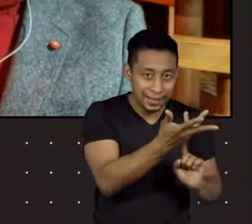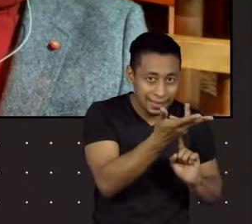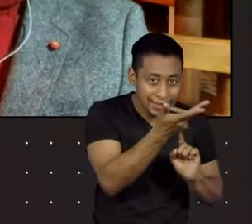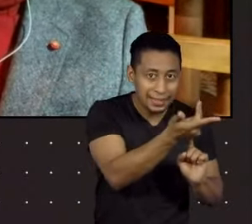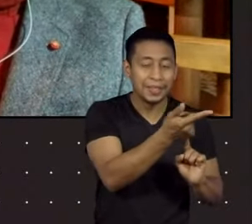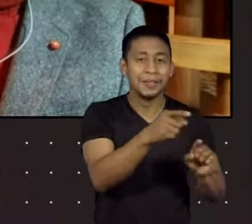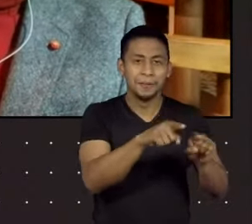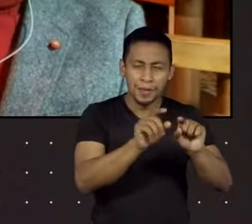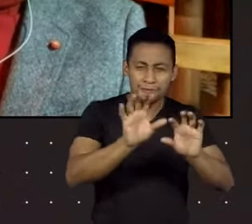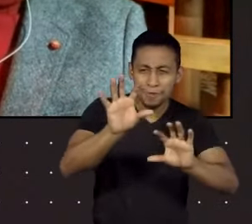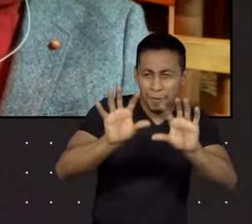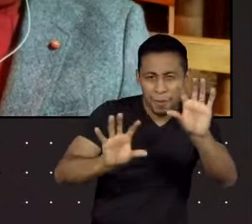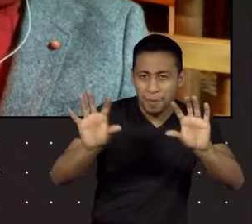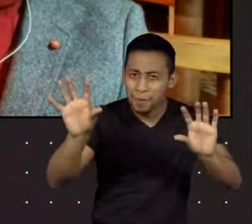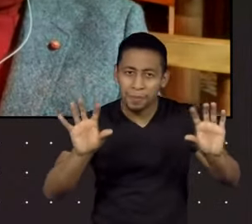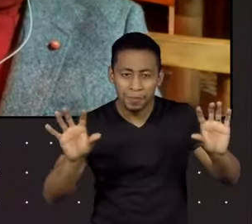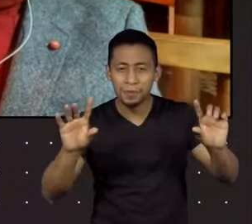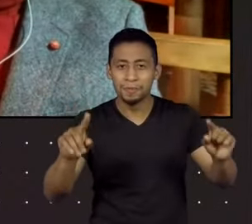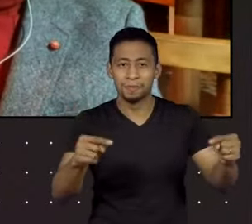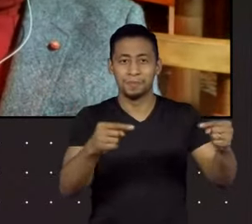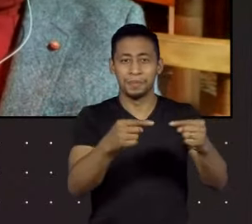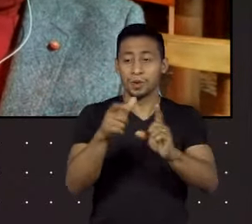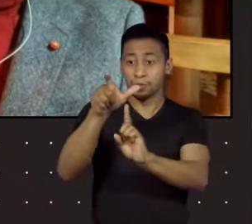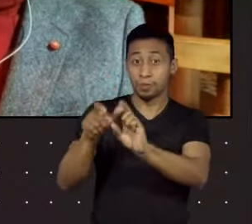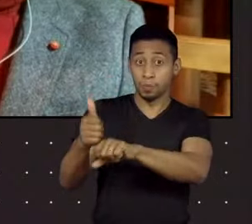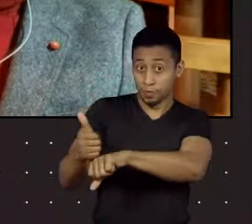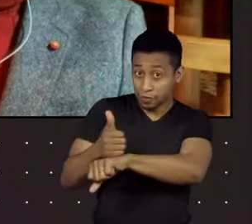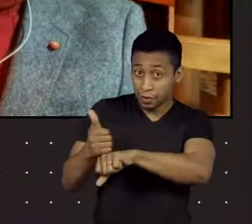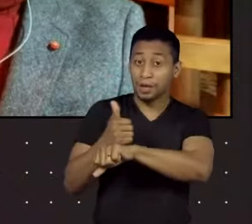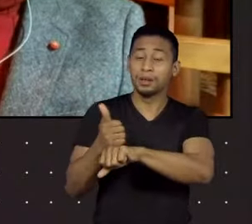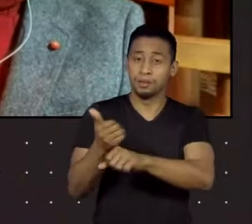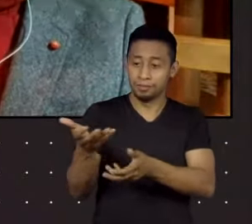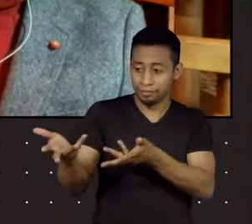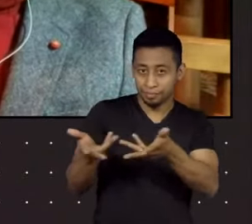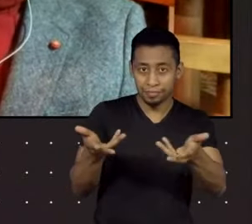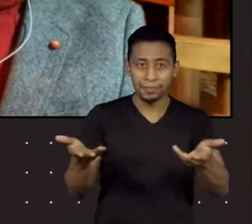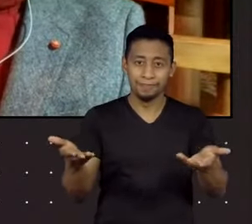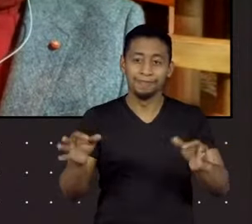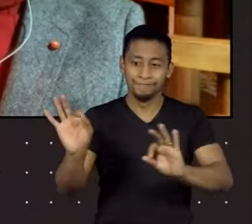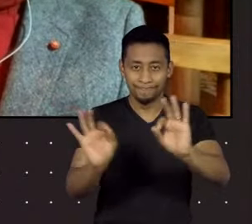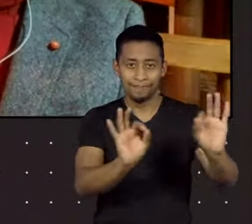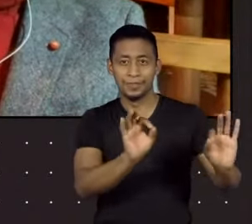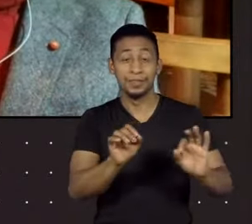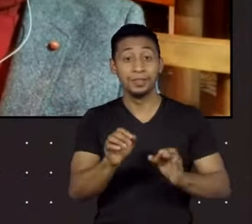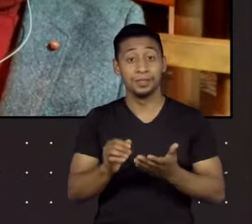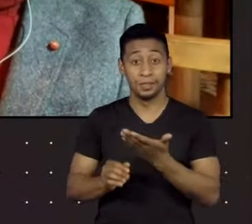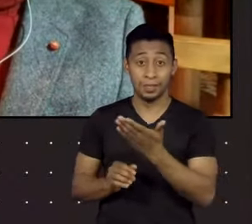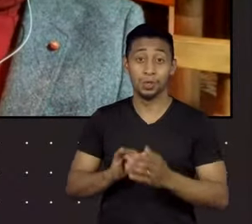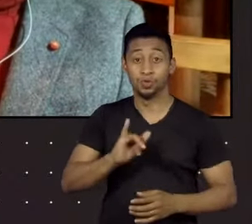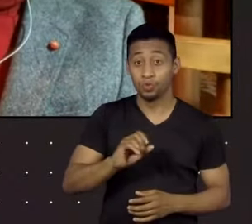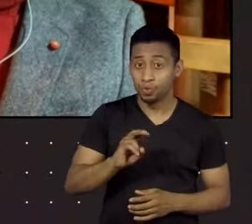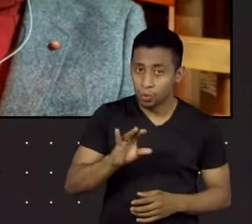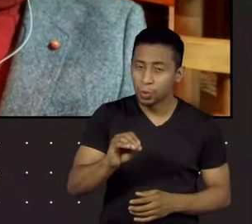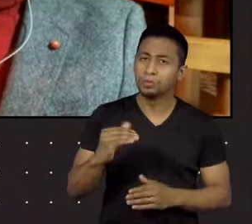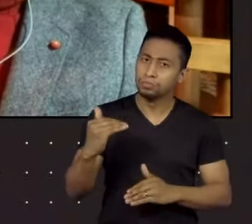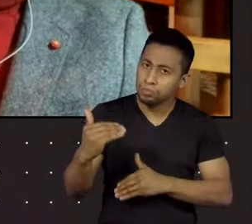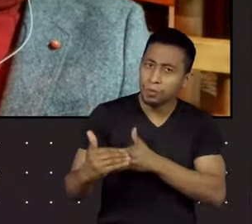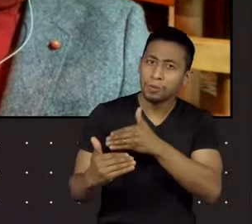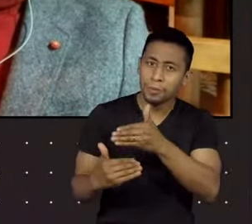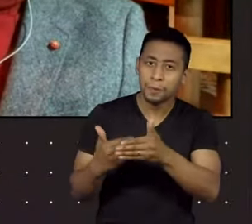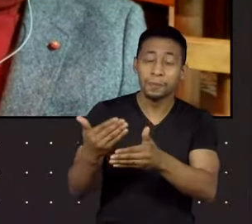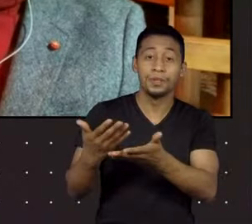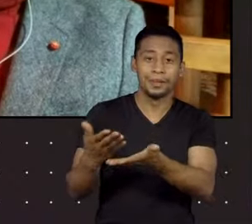conceitos estéticos, artistas. Enfim, ele se tornou em algum determinado momento mais do que isso, ele é padrinho